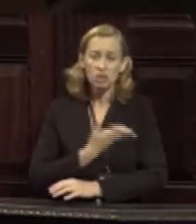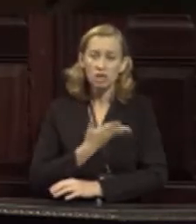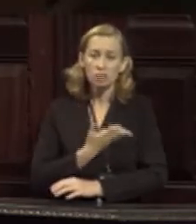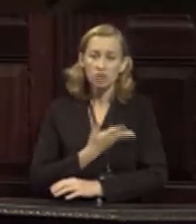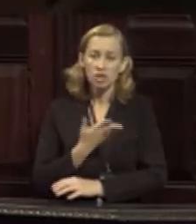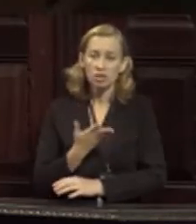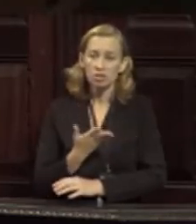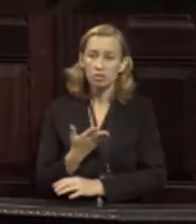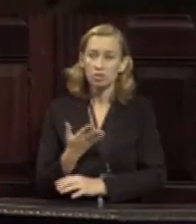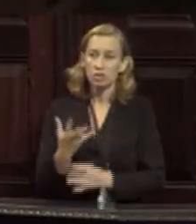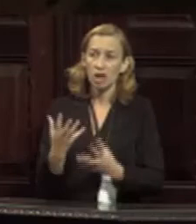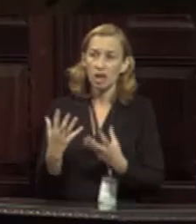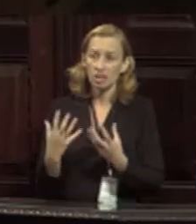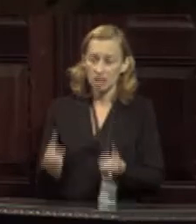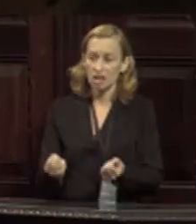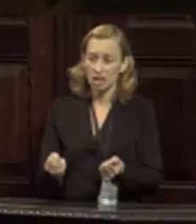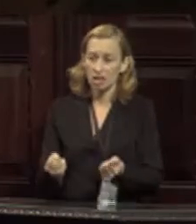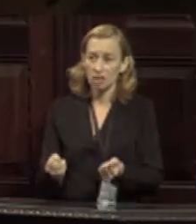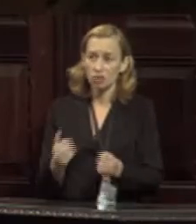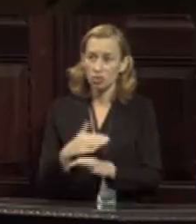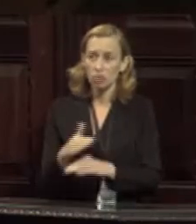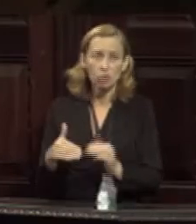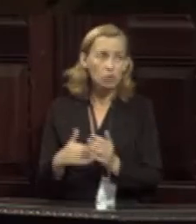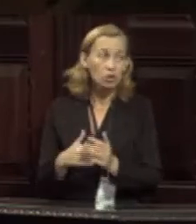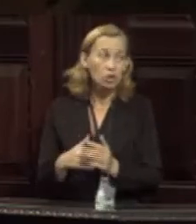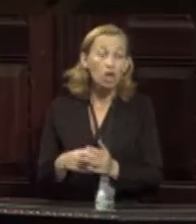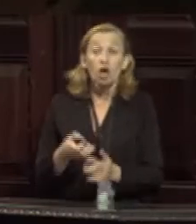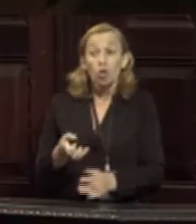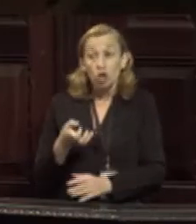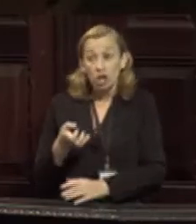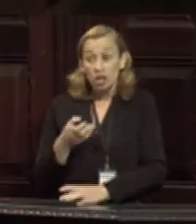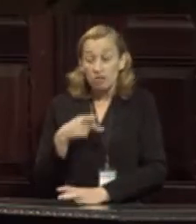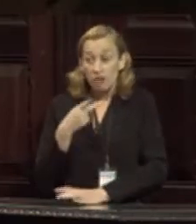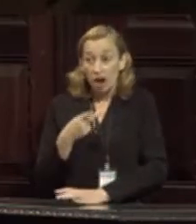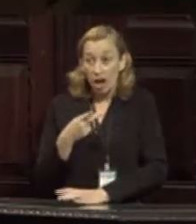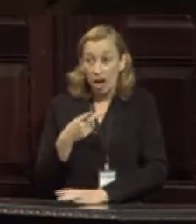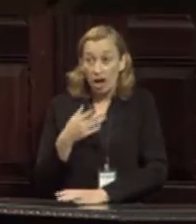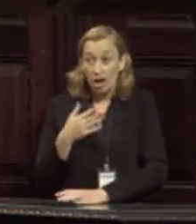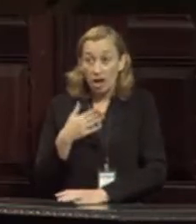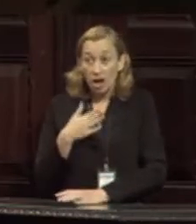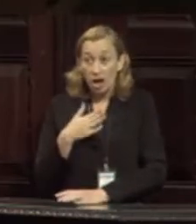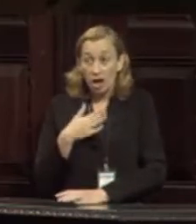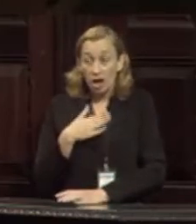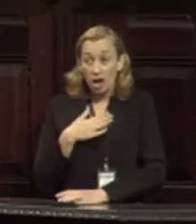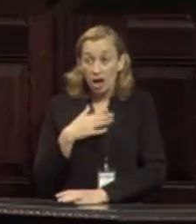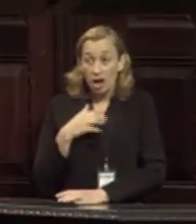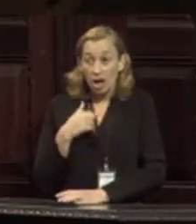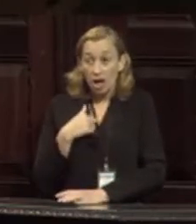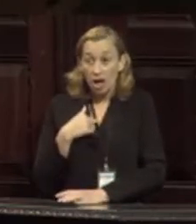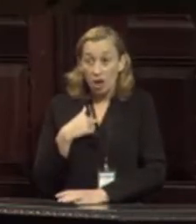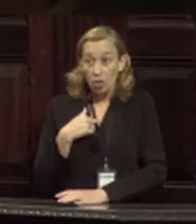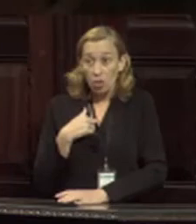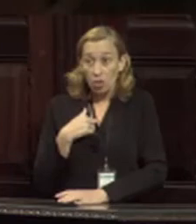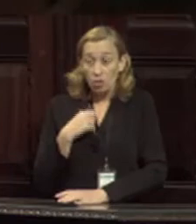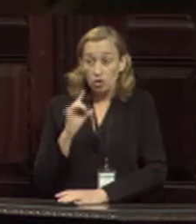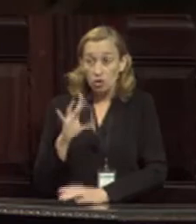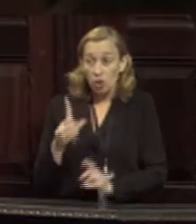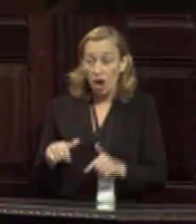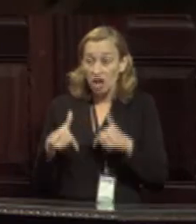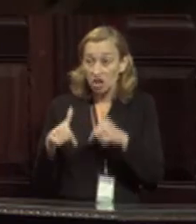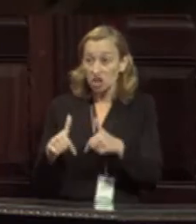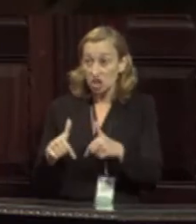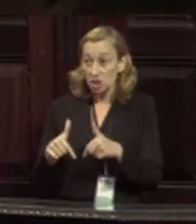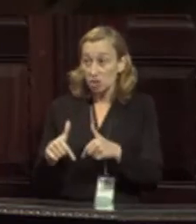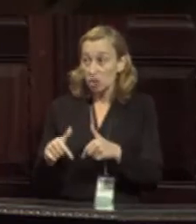favorável. Eu queria dizer que eu não tomo nenhuma atitude na minha vida sem ser